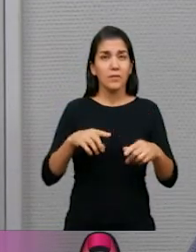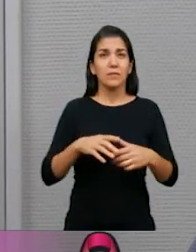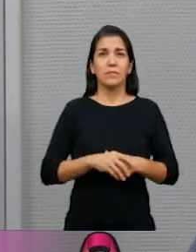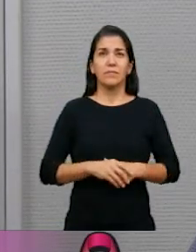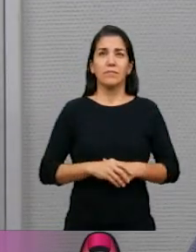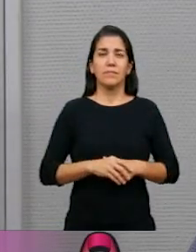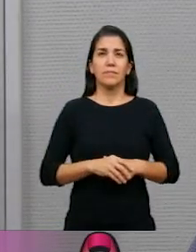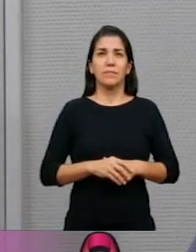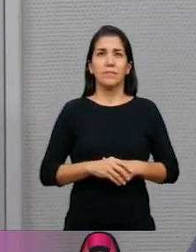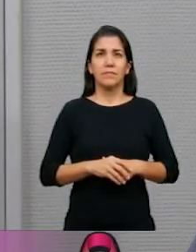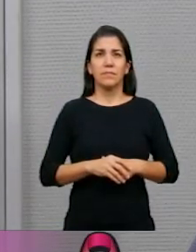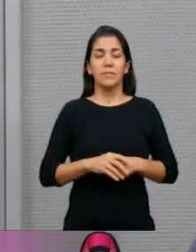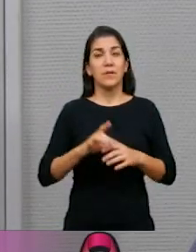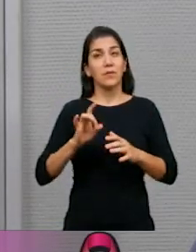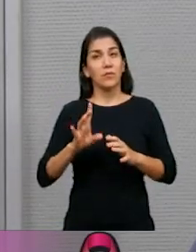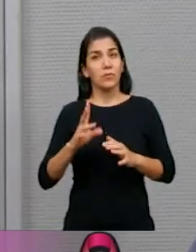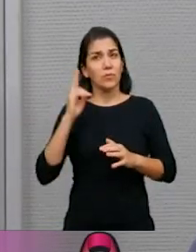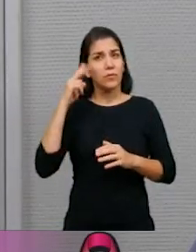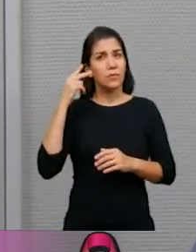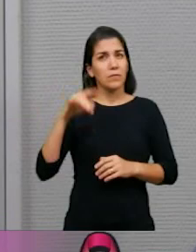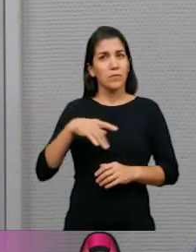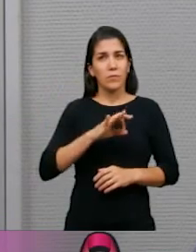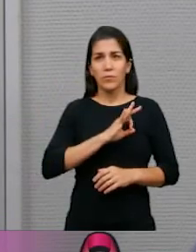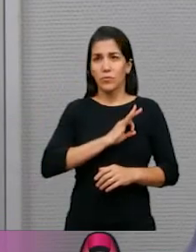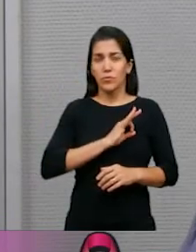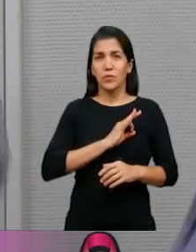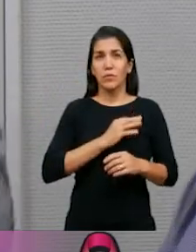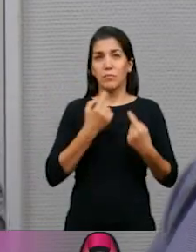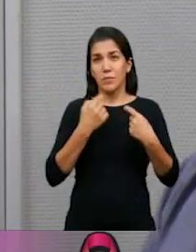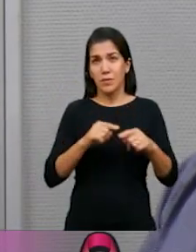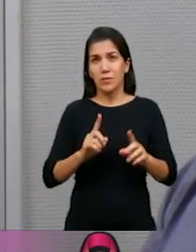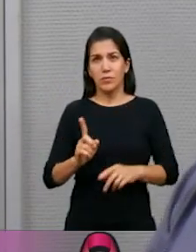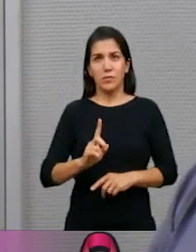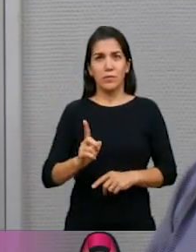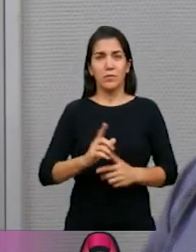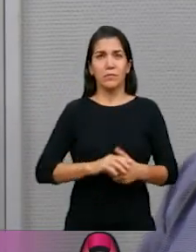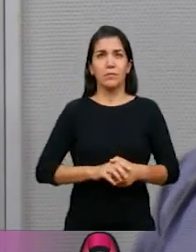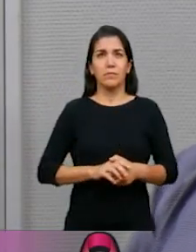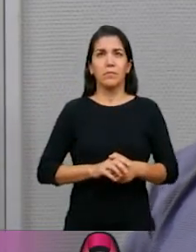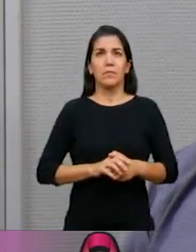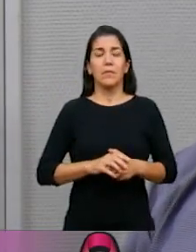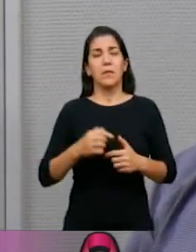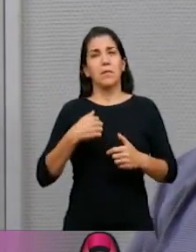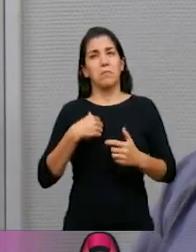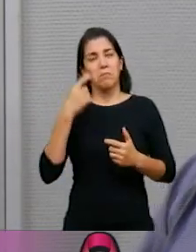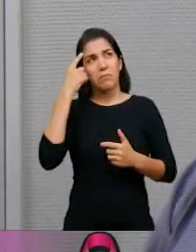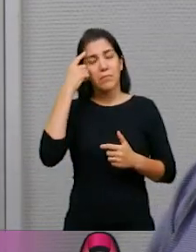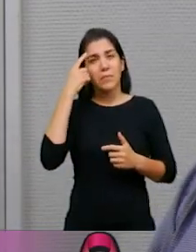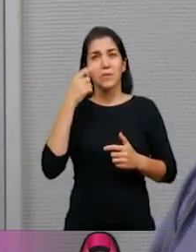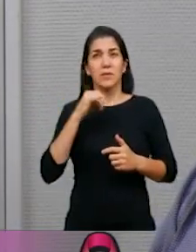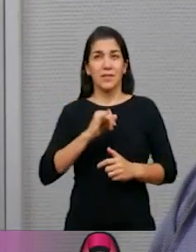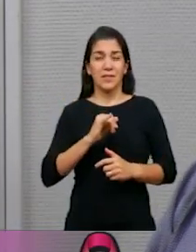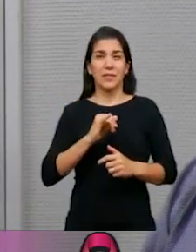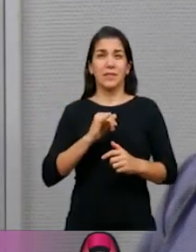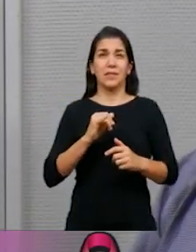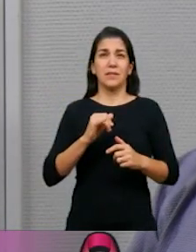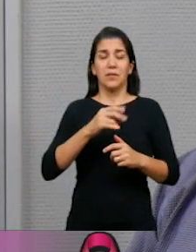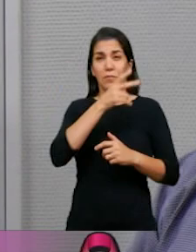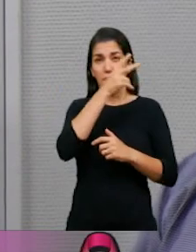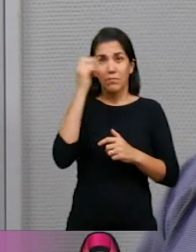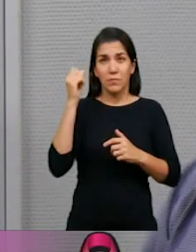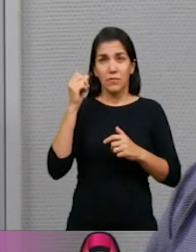criticou. Só o senhor não, que o senhor que defende ele, se o dilador sair voando, parecendo um papagaio, o senhor vai bater palma. Mas não tem cabimento um trem